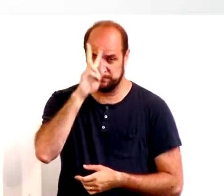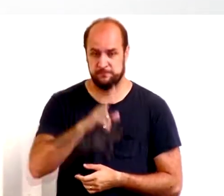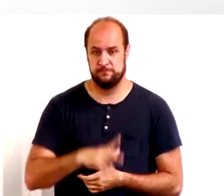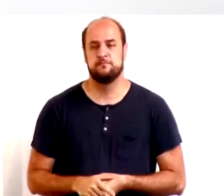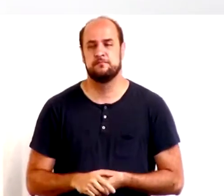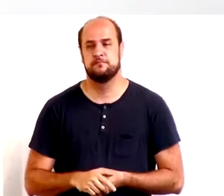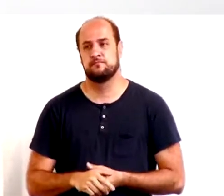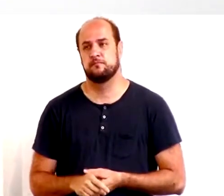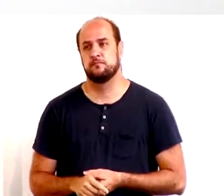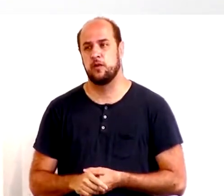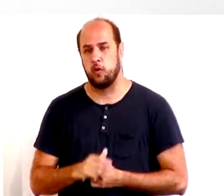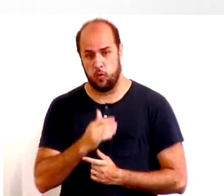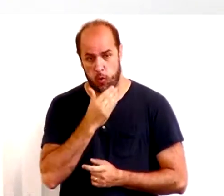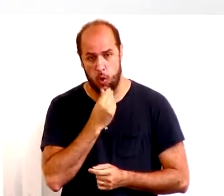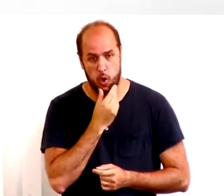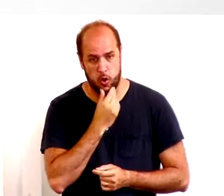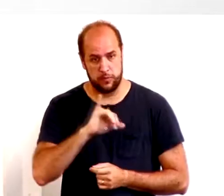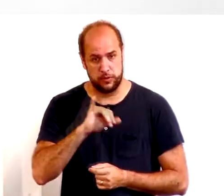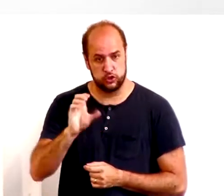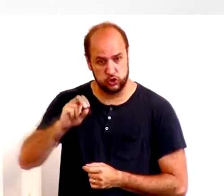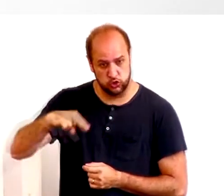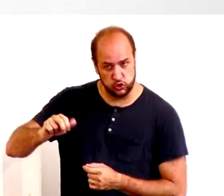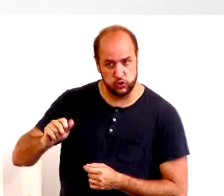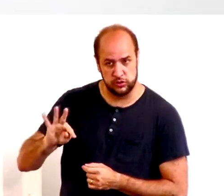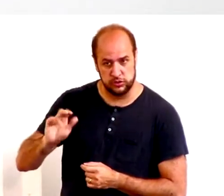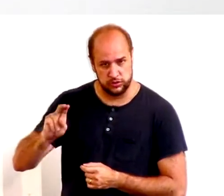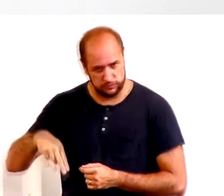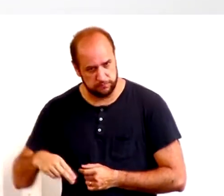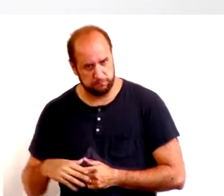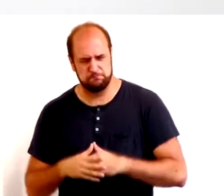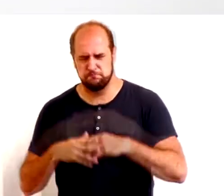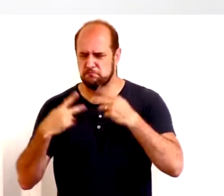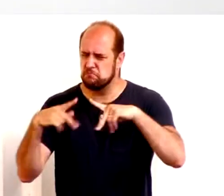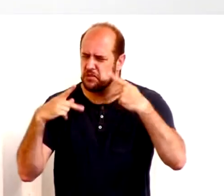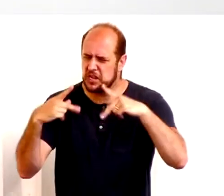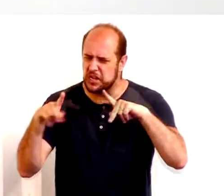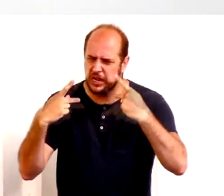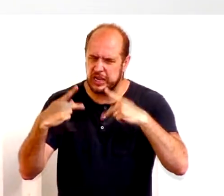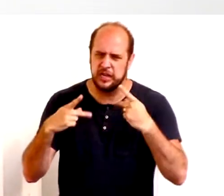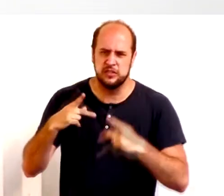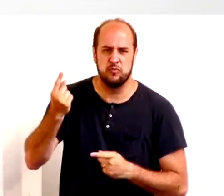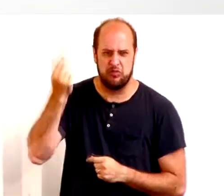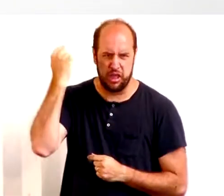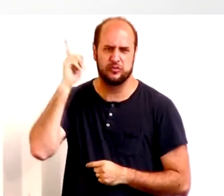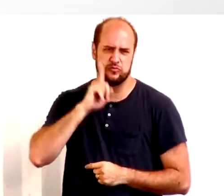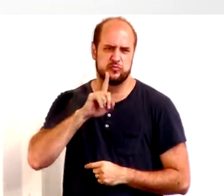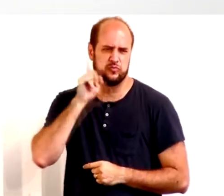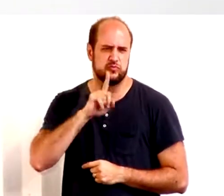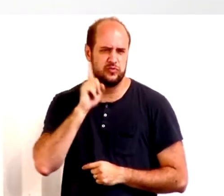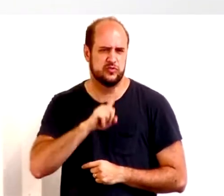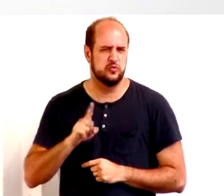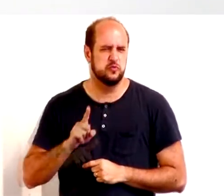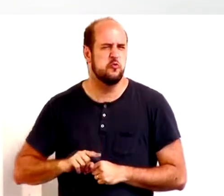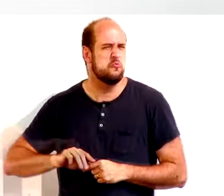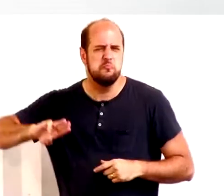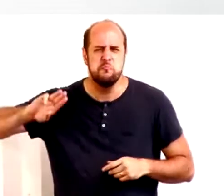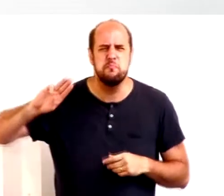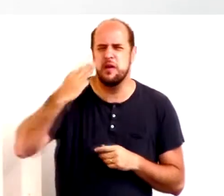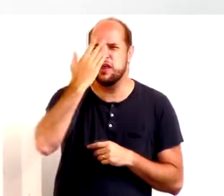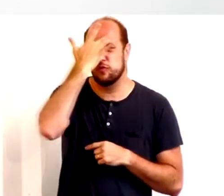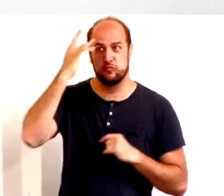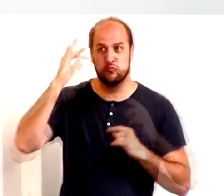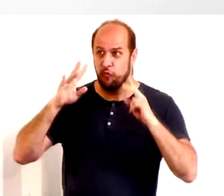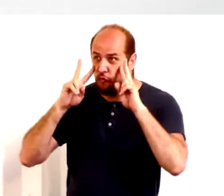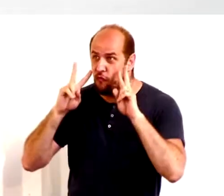Jonathan Edwards, um dos pregadores dos 2 grandes avivamentos que os Estados Unidos tiveram. Milhões de pessoas foram alcançadas por causa